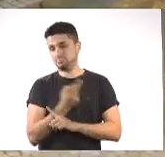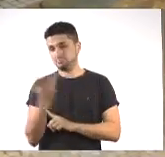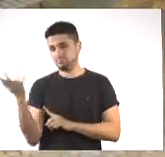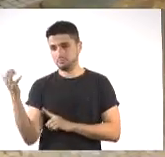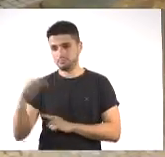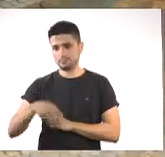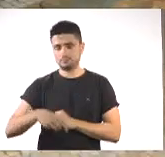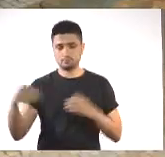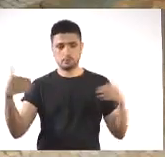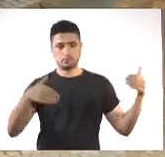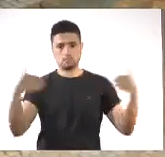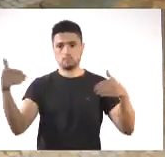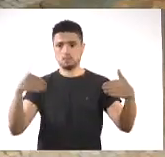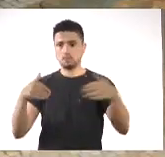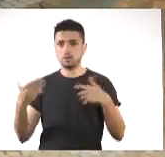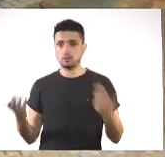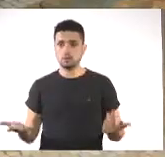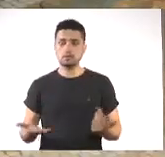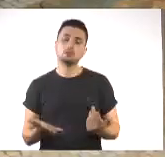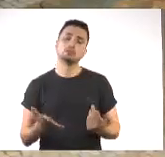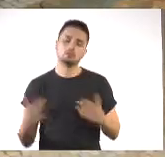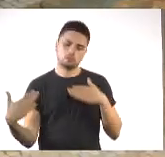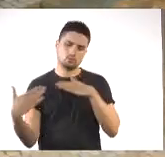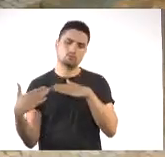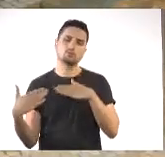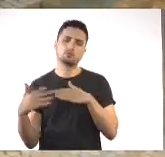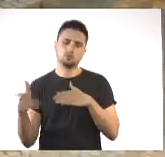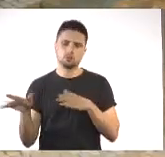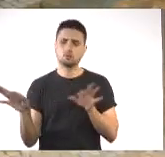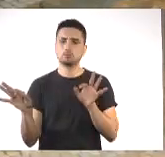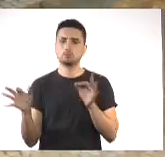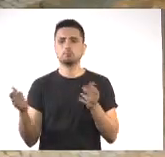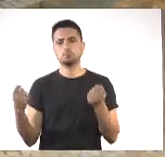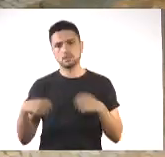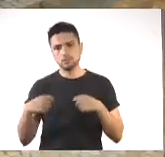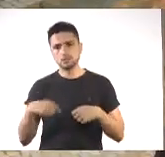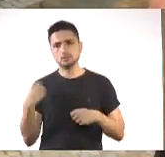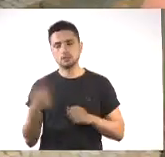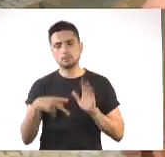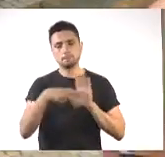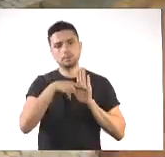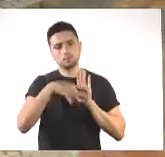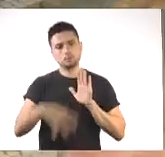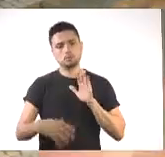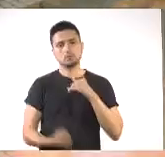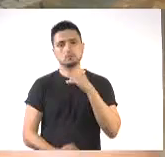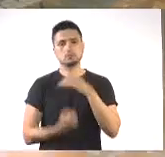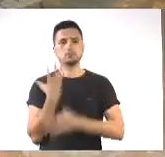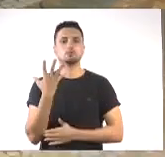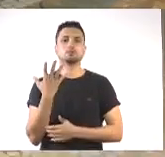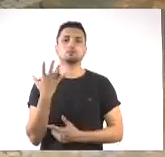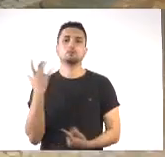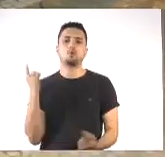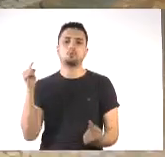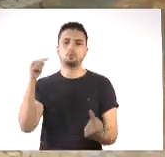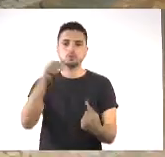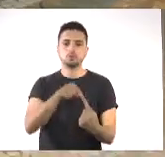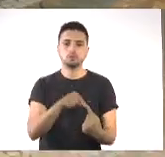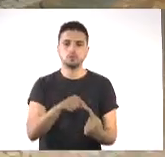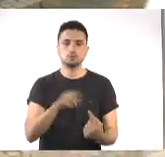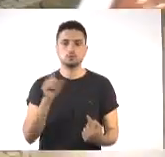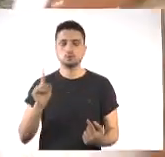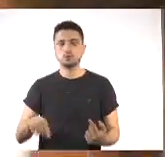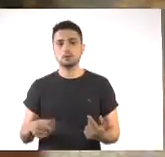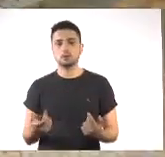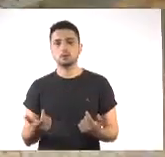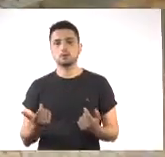que circulam, eu acho perfeitamente pertinente que a gente tenha um protocolo visando aí que